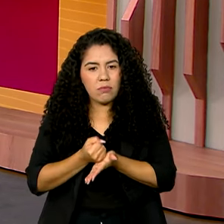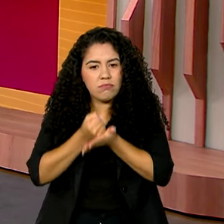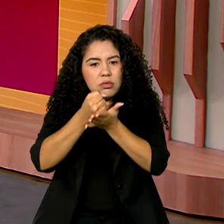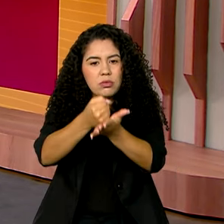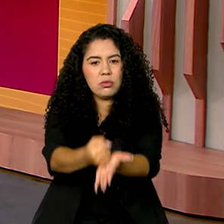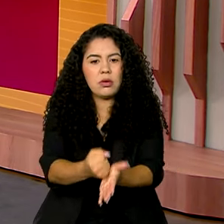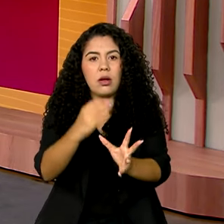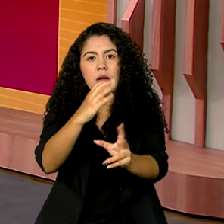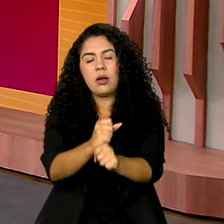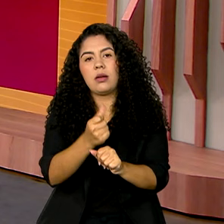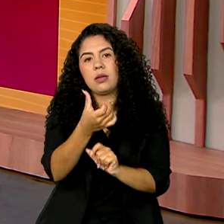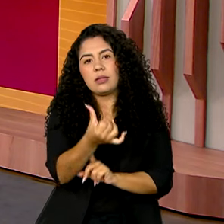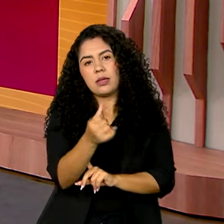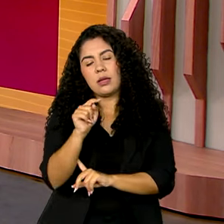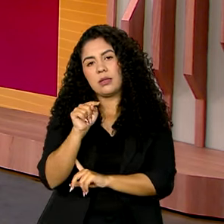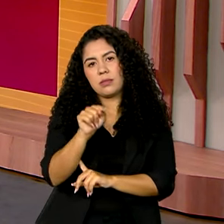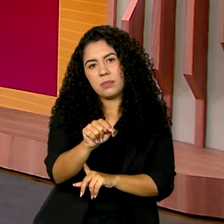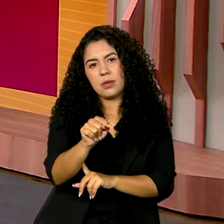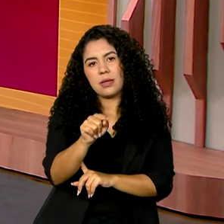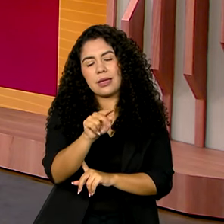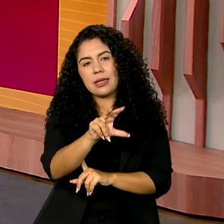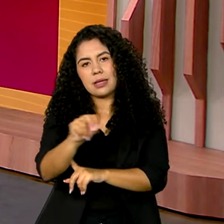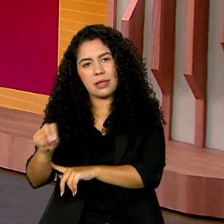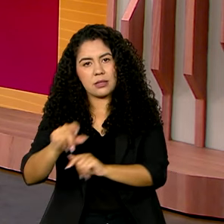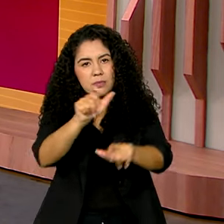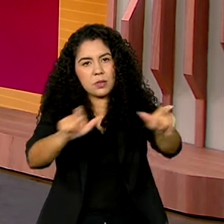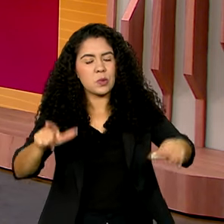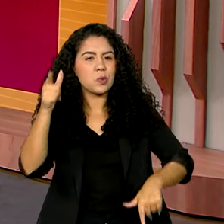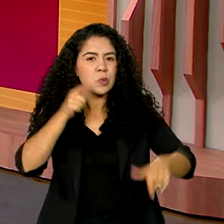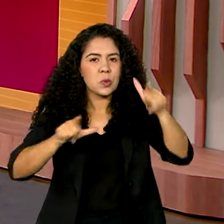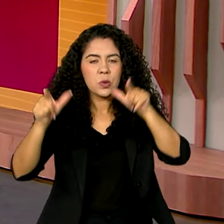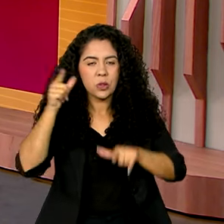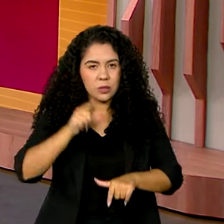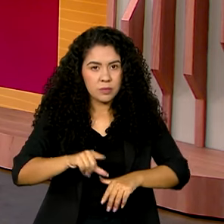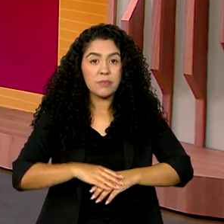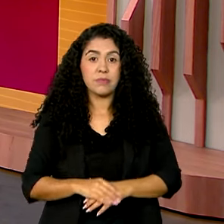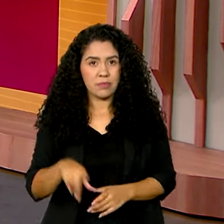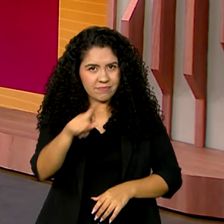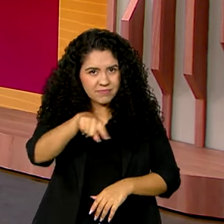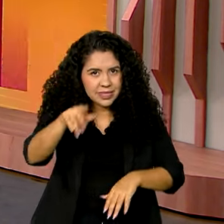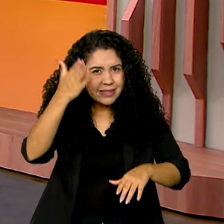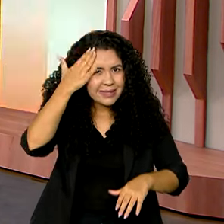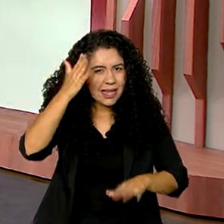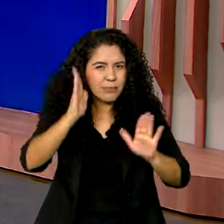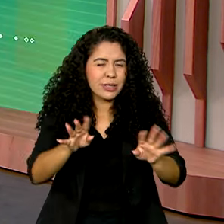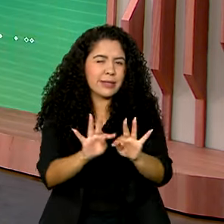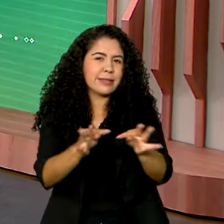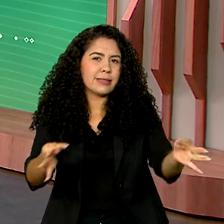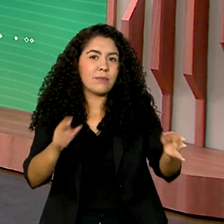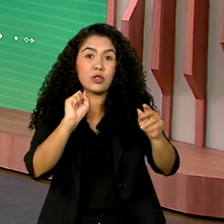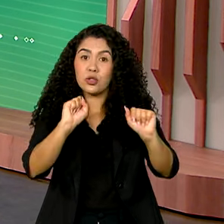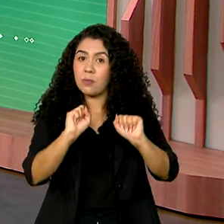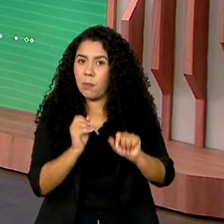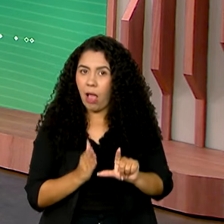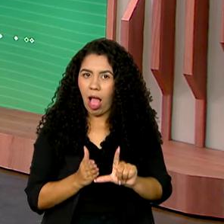foi beneficiada diretamente com 6.500 moradores pelo programa. E você já sabe, né? Basta acessar o